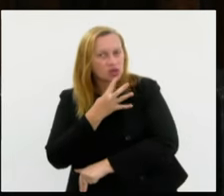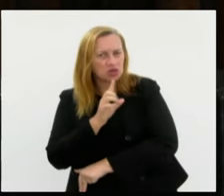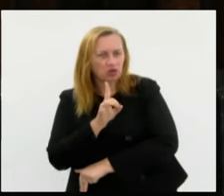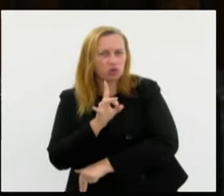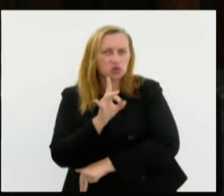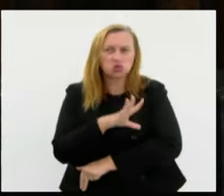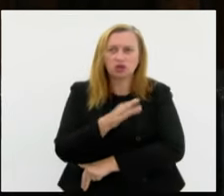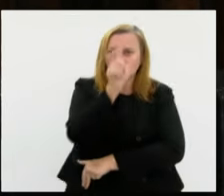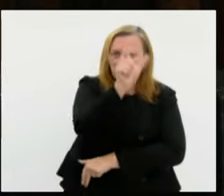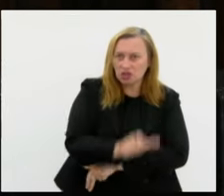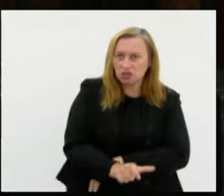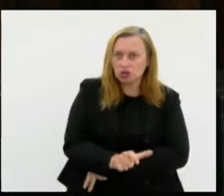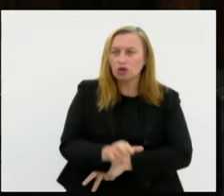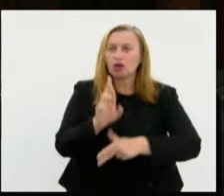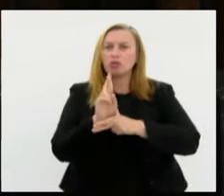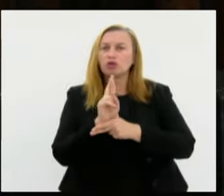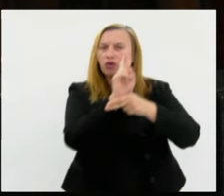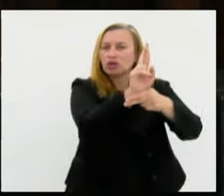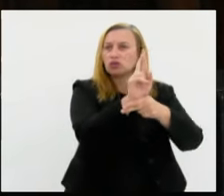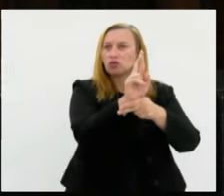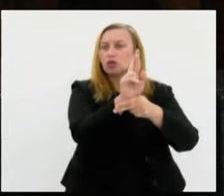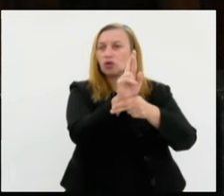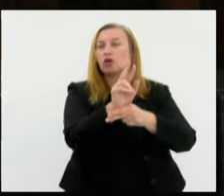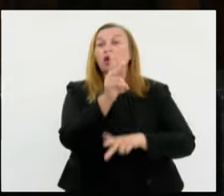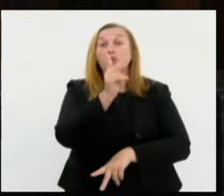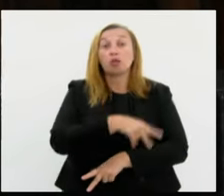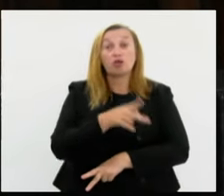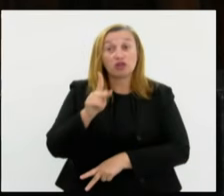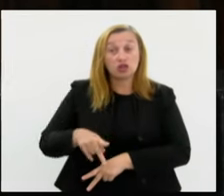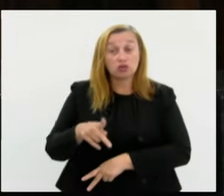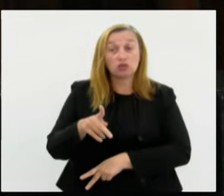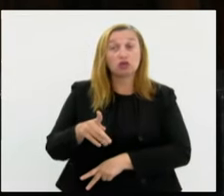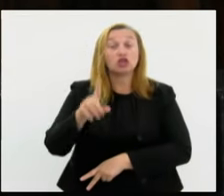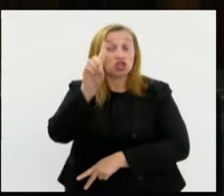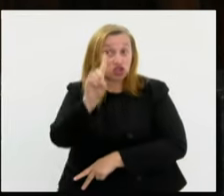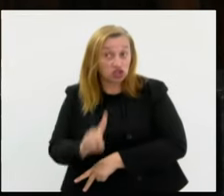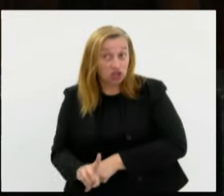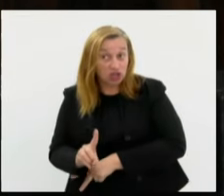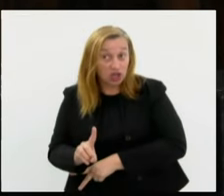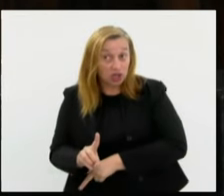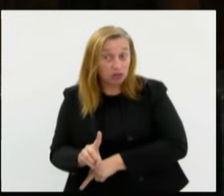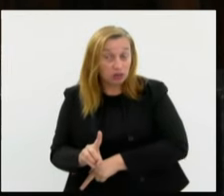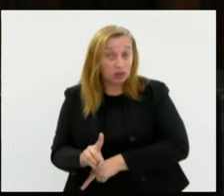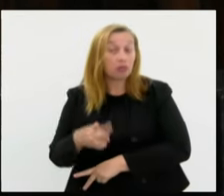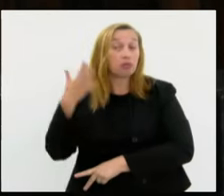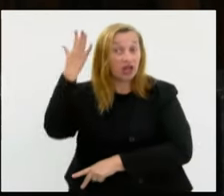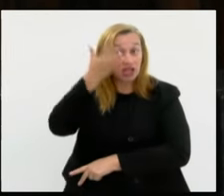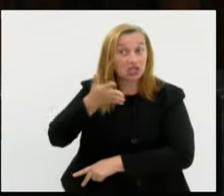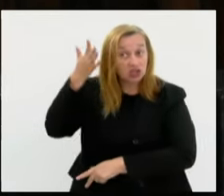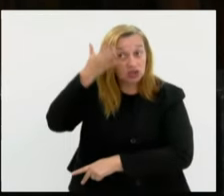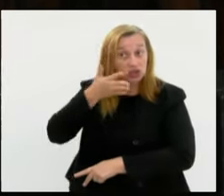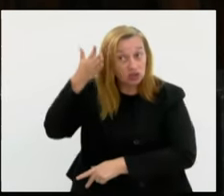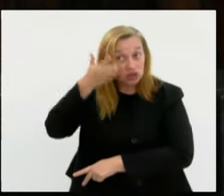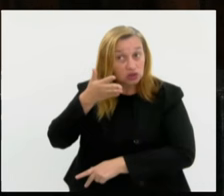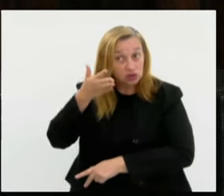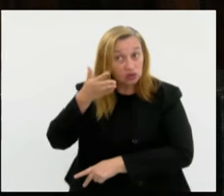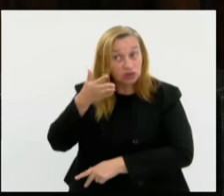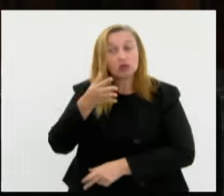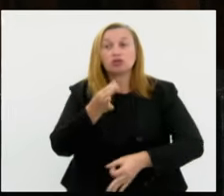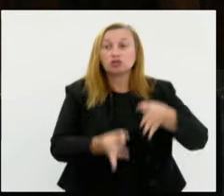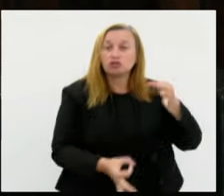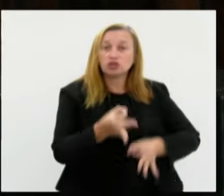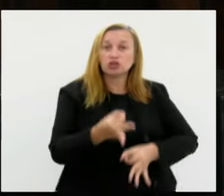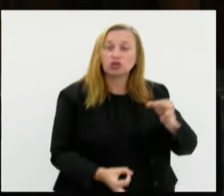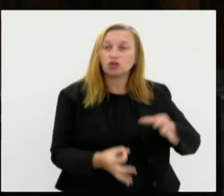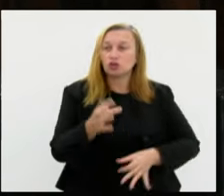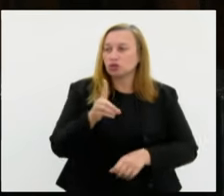na pessoa do Procurador-Geral, professor de Direito Constitucional, palestrante, um jurista que é o Dr.